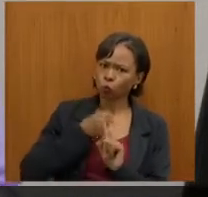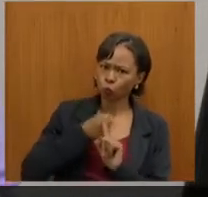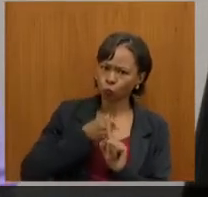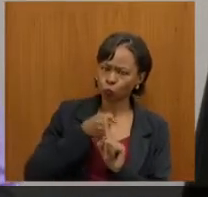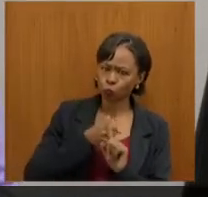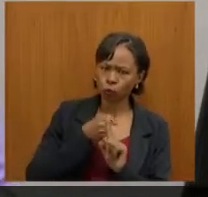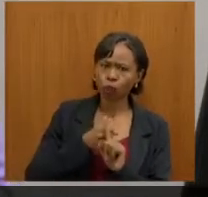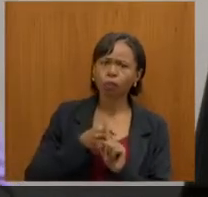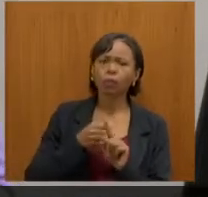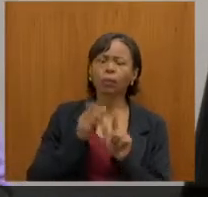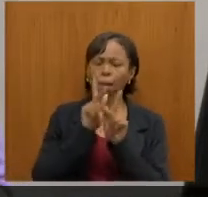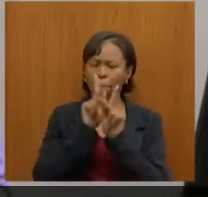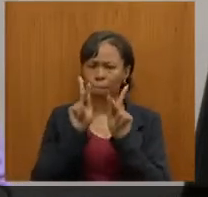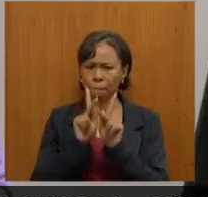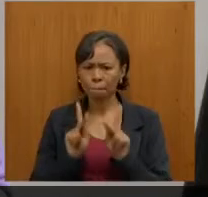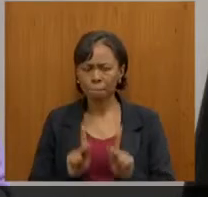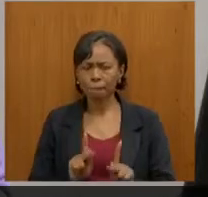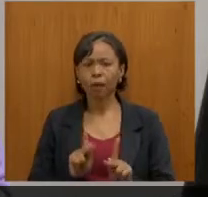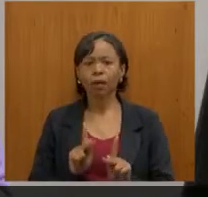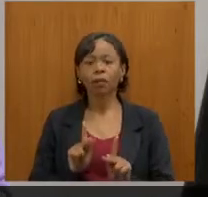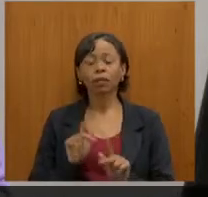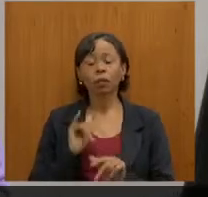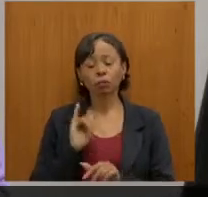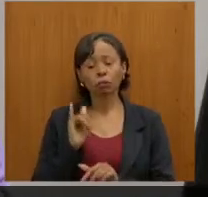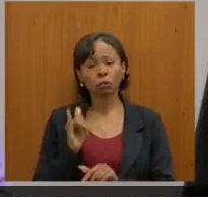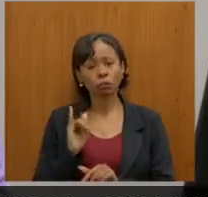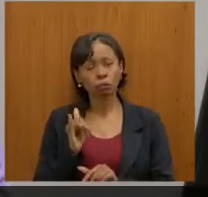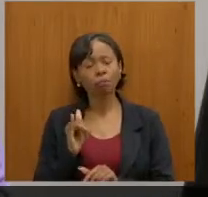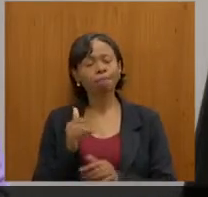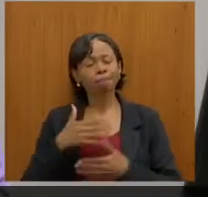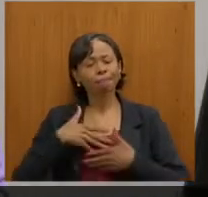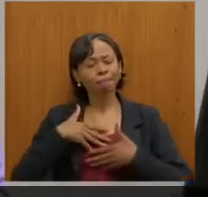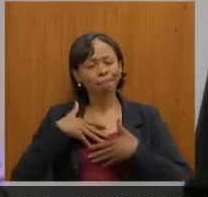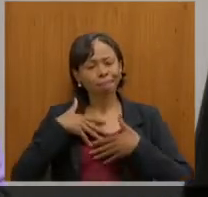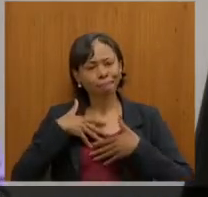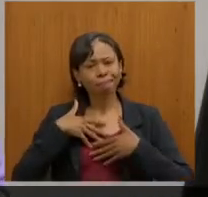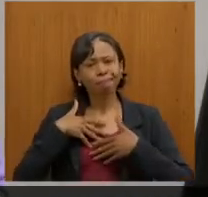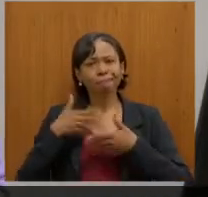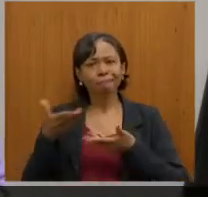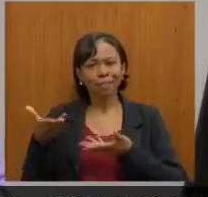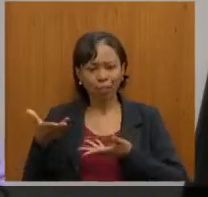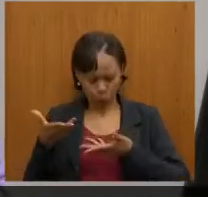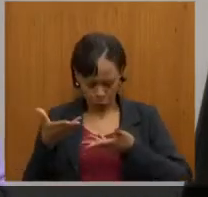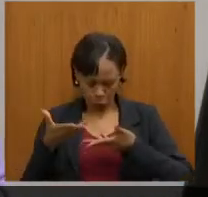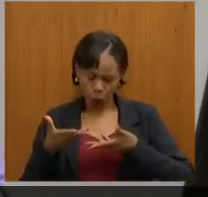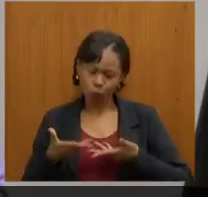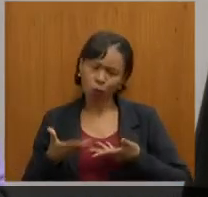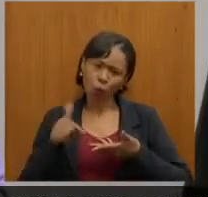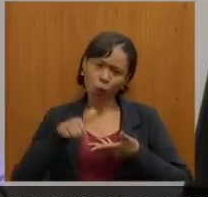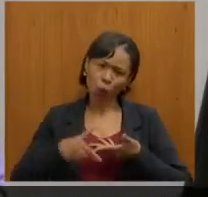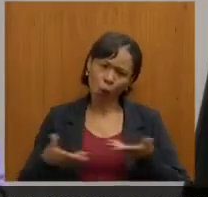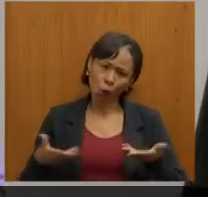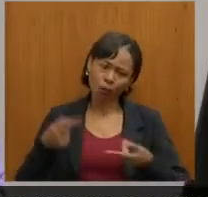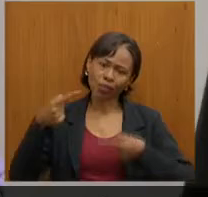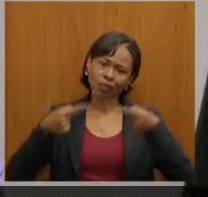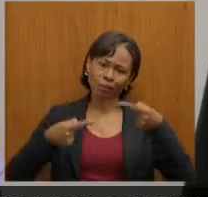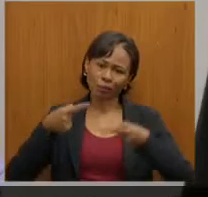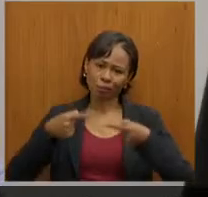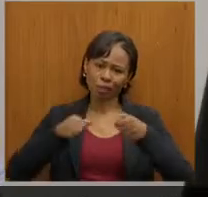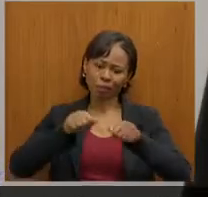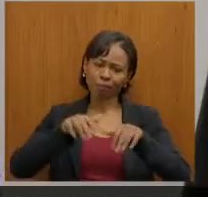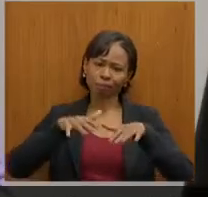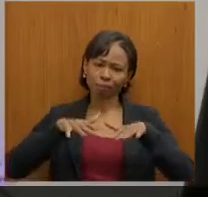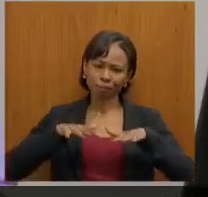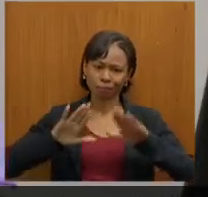Mas também de paz dizer que é uma alegria uma satisfação muito grande poder receber aqui na nossa no nosso debate público na